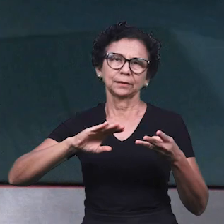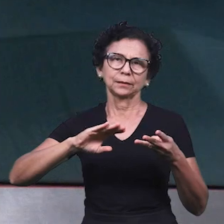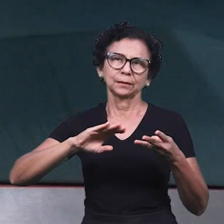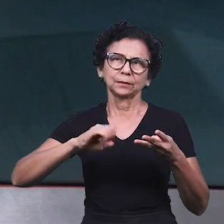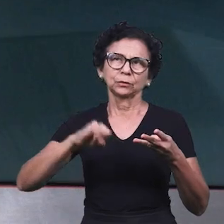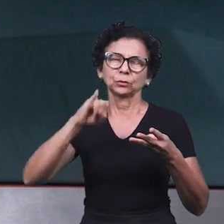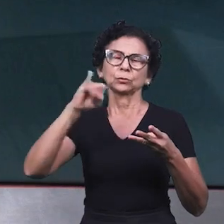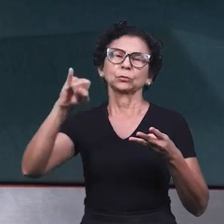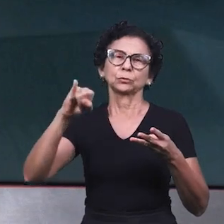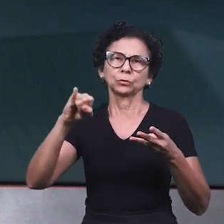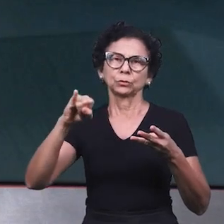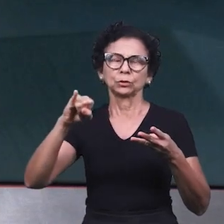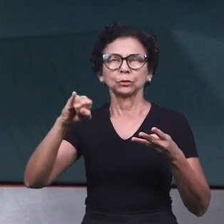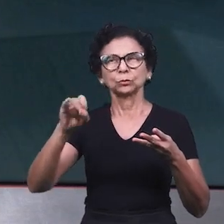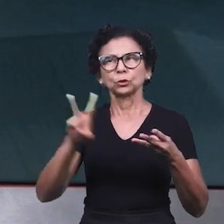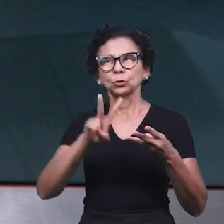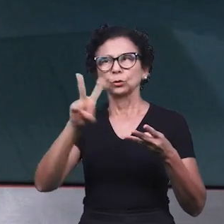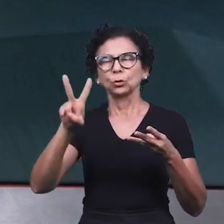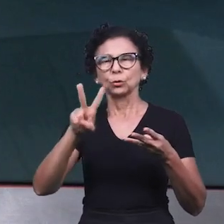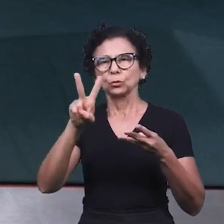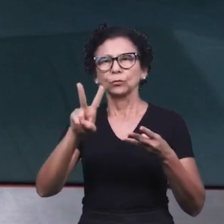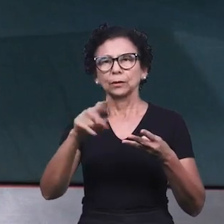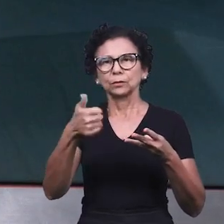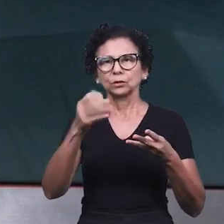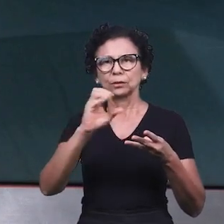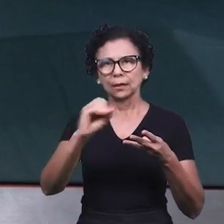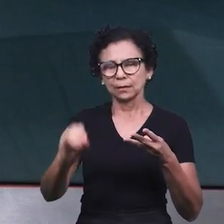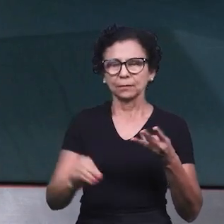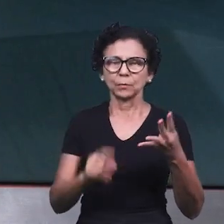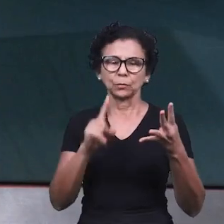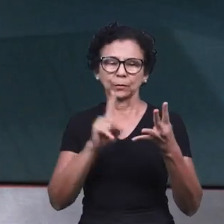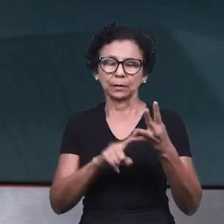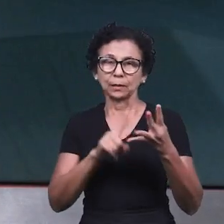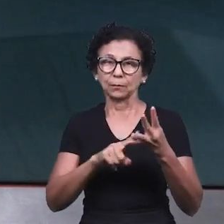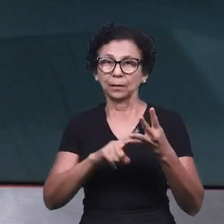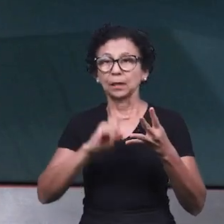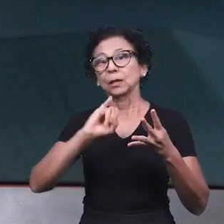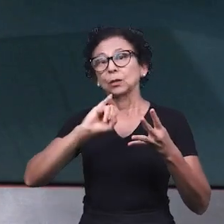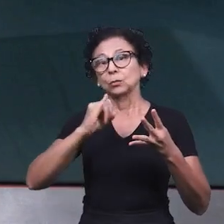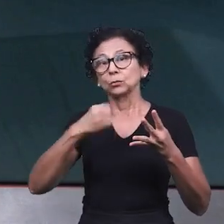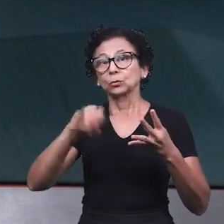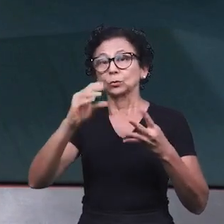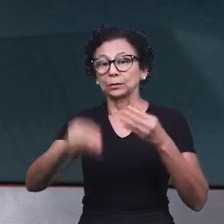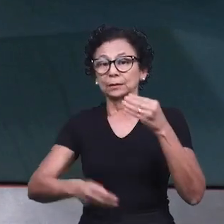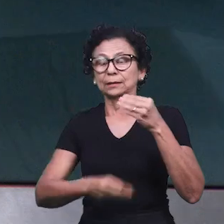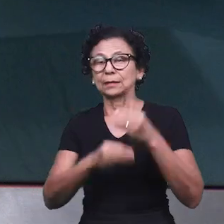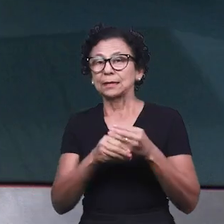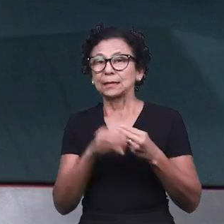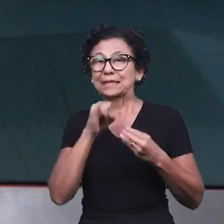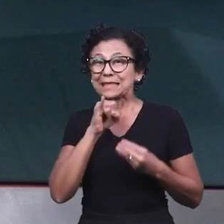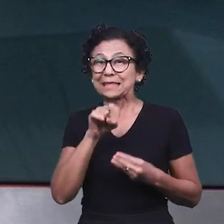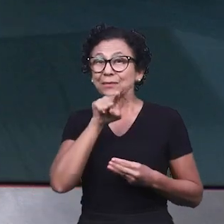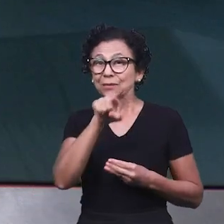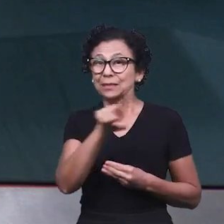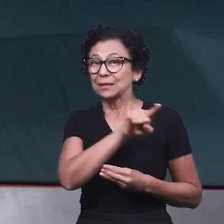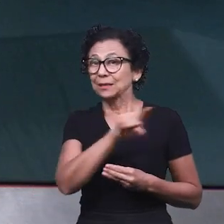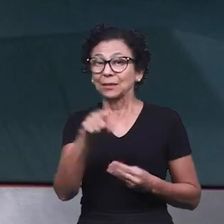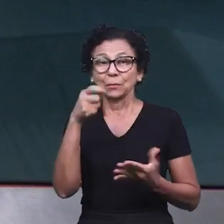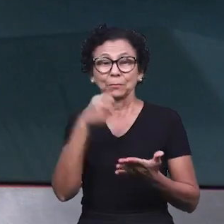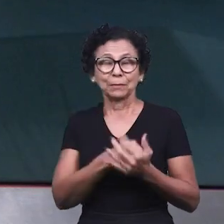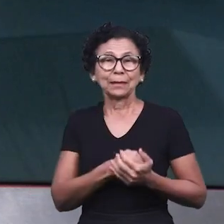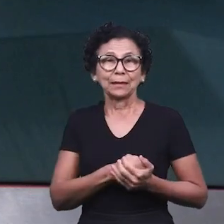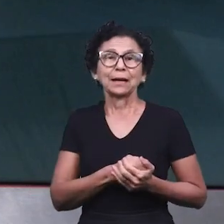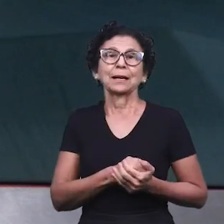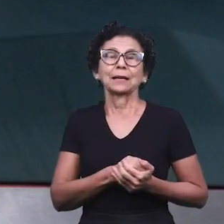remuneração do capital, acrescida do risco de você não pagar, já está ali.